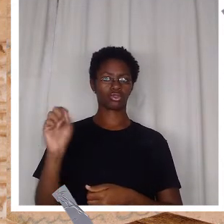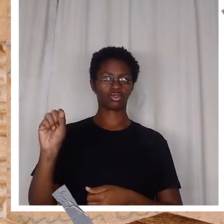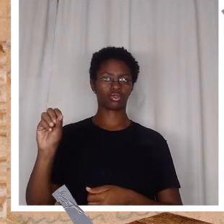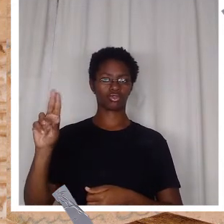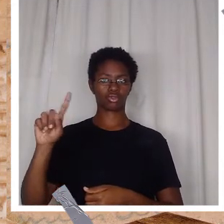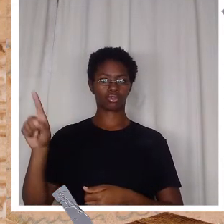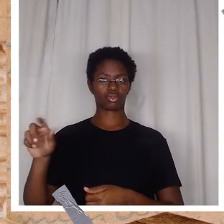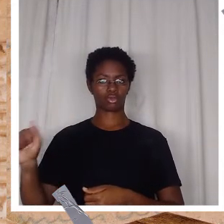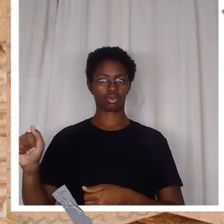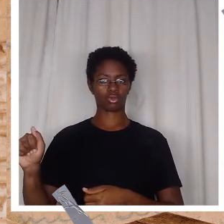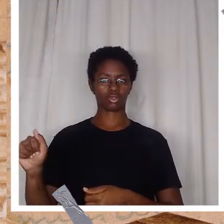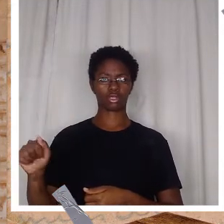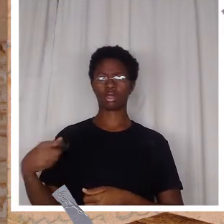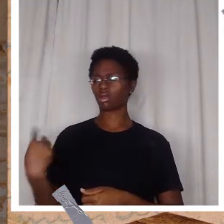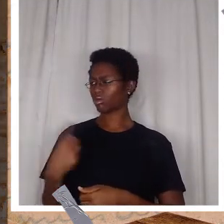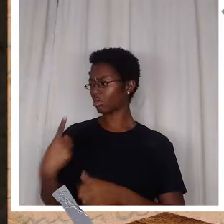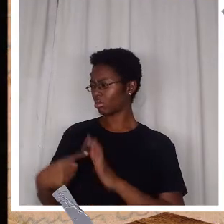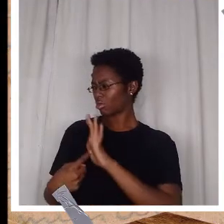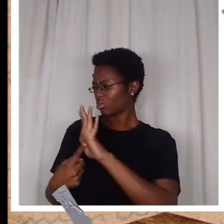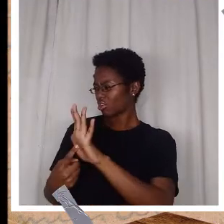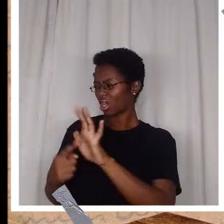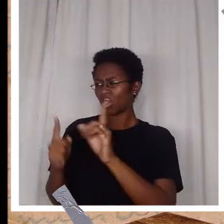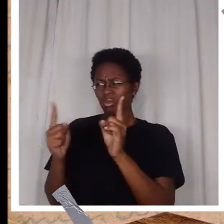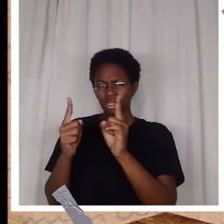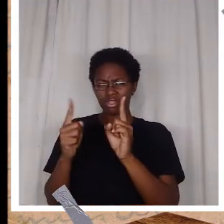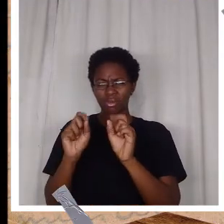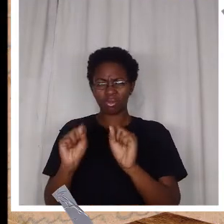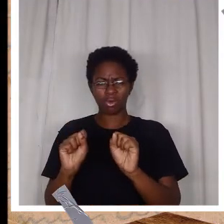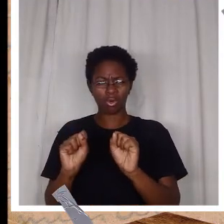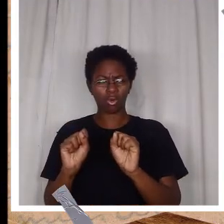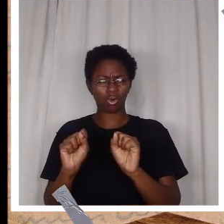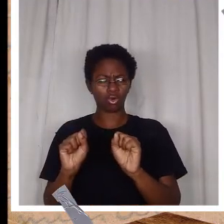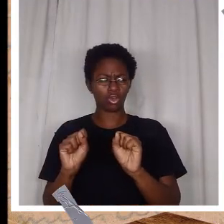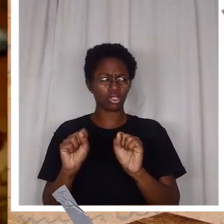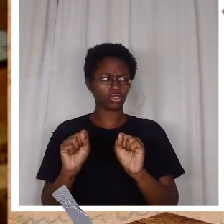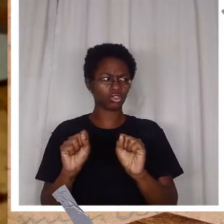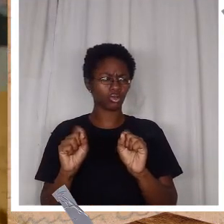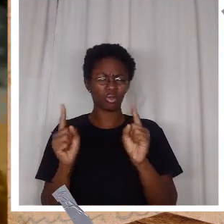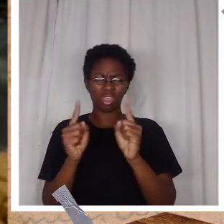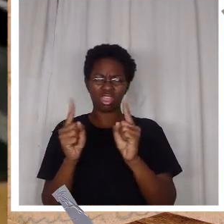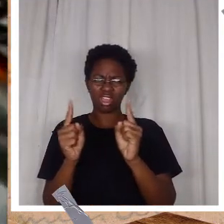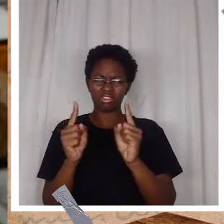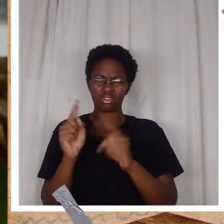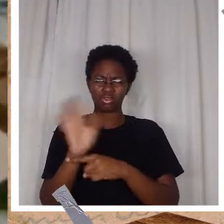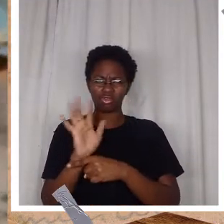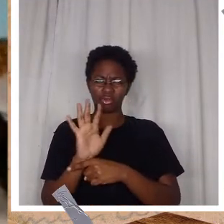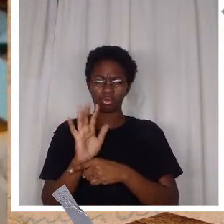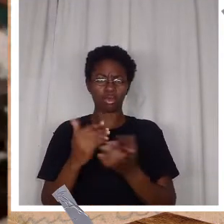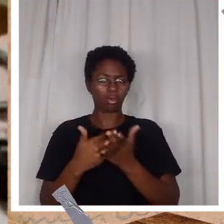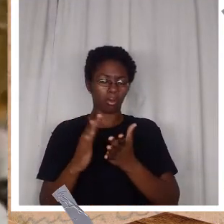Será que a gente pode mostrar um trechinho do curta?